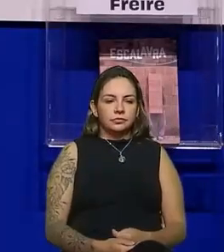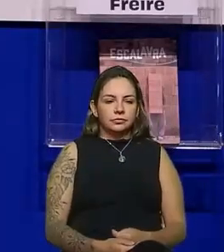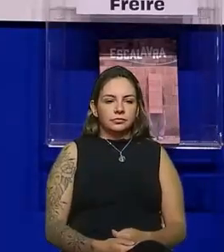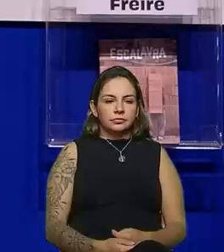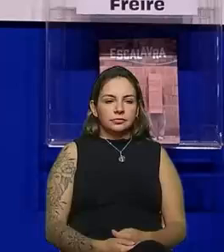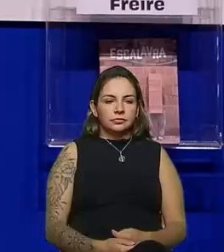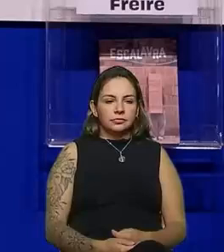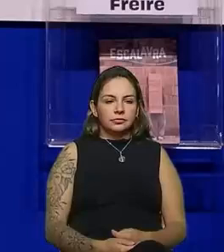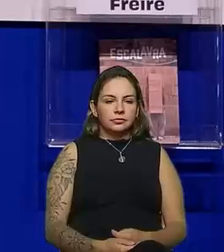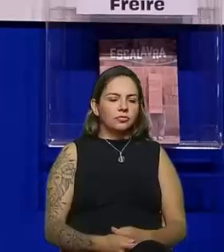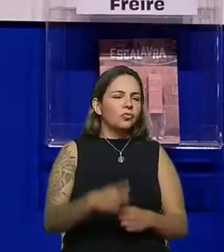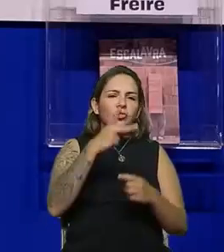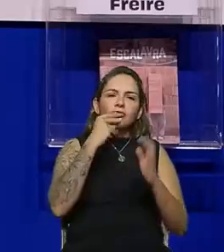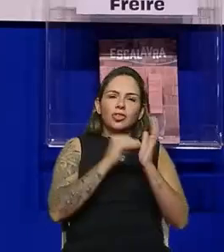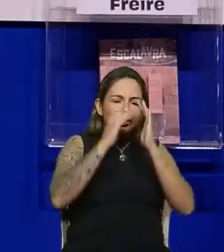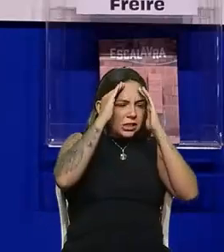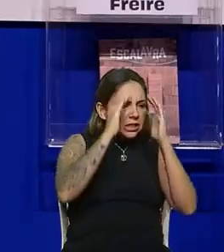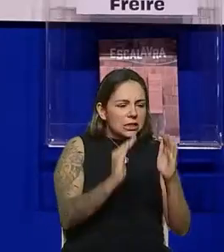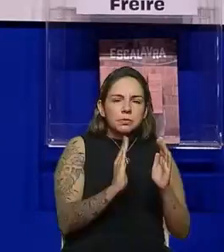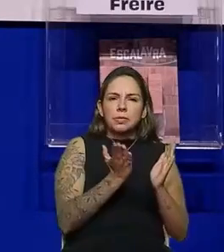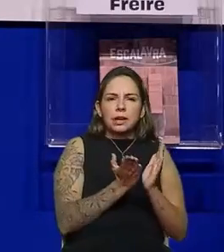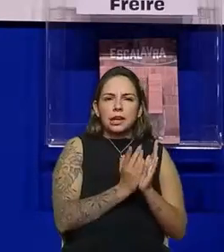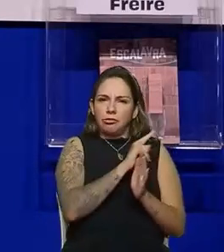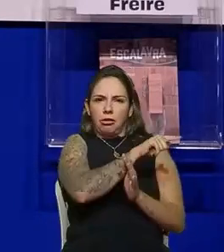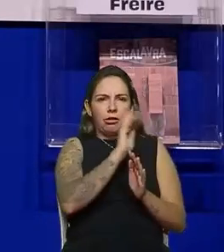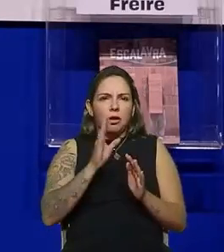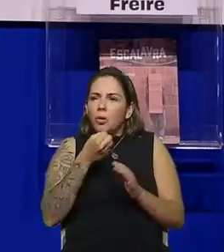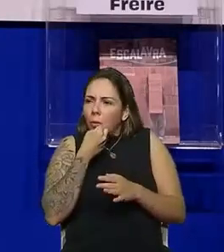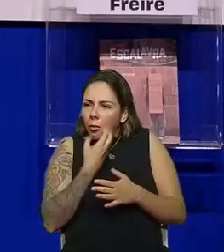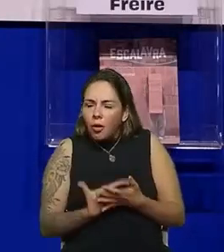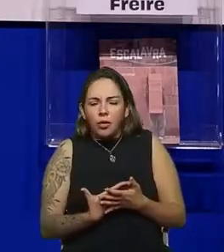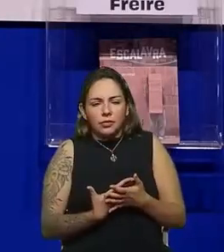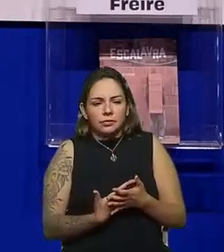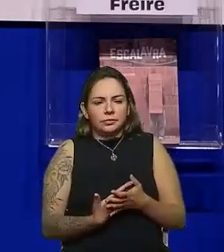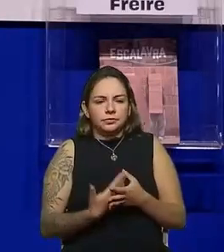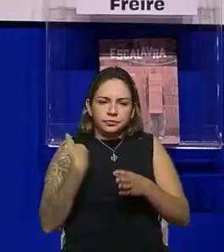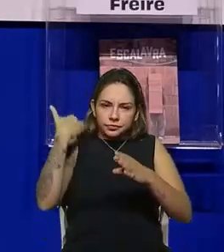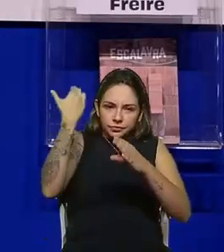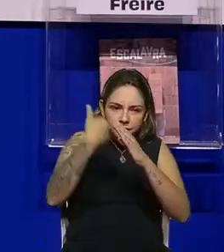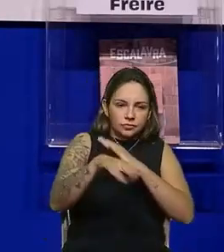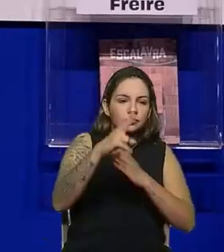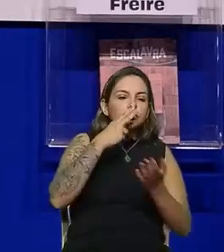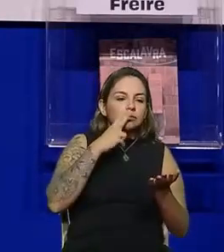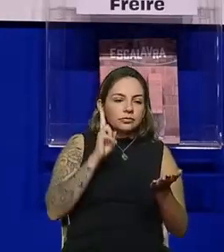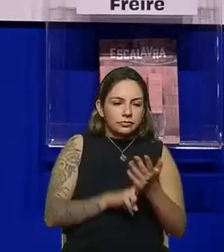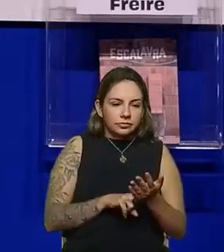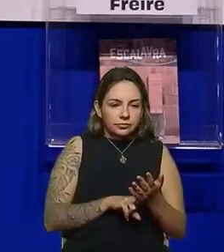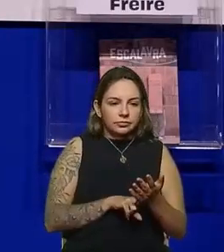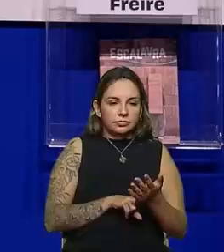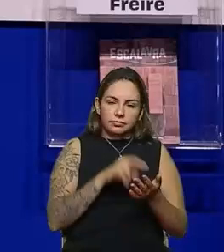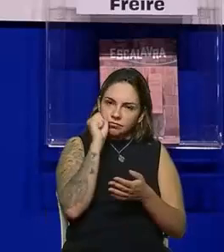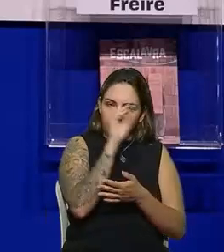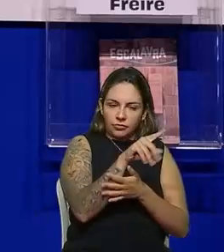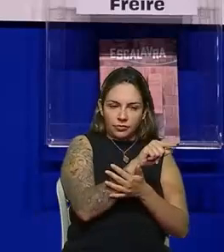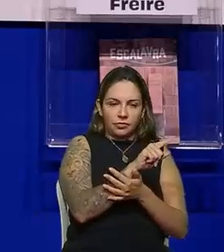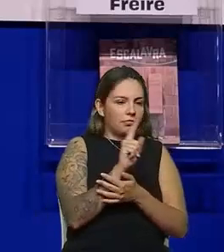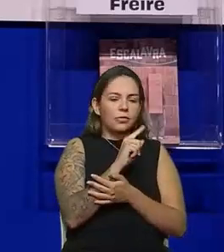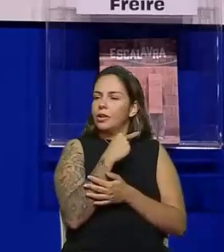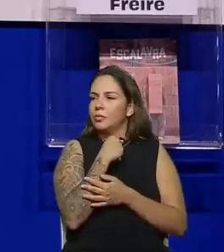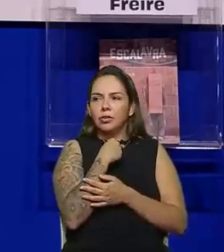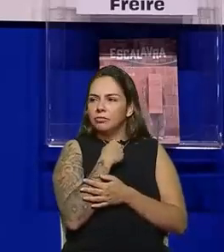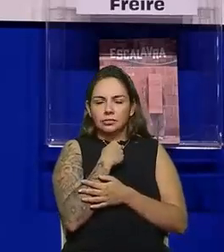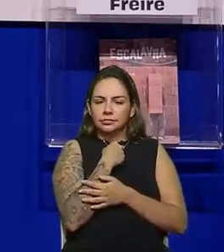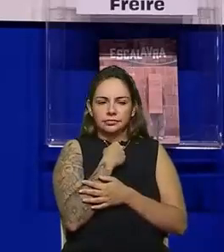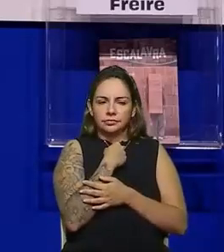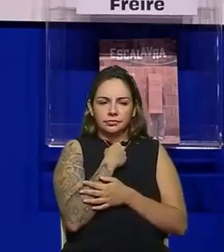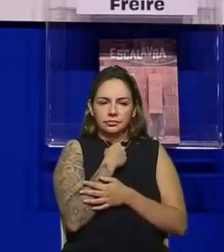um desrespeito ao Drummond, um poeta com a grandeza dele, e mandei para ele pelo correio, pus e disse, Drummond, olha, isso aqui não